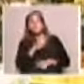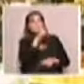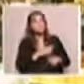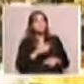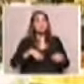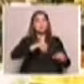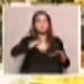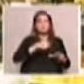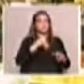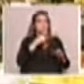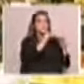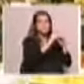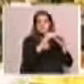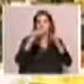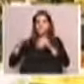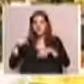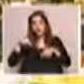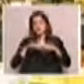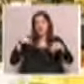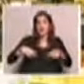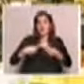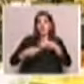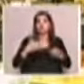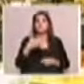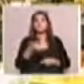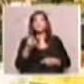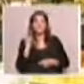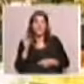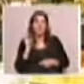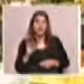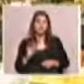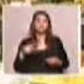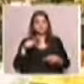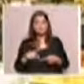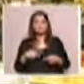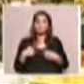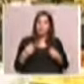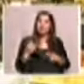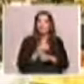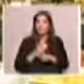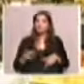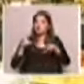casas como esta que têm 150 anos de existência e que gostam de se renovar,